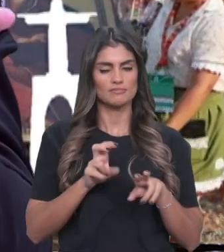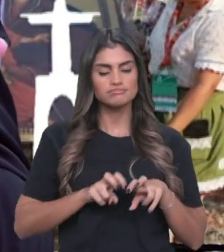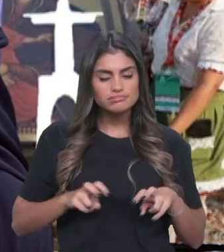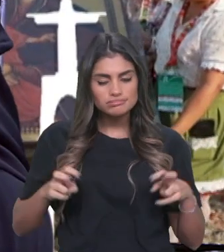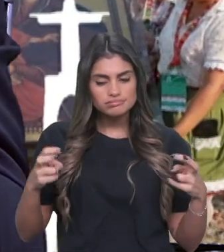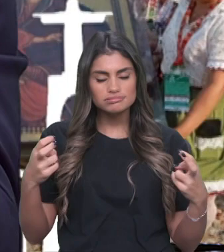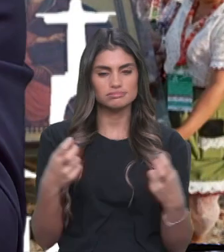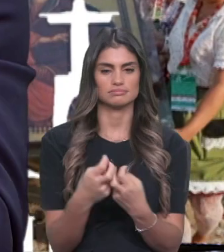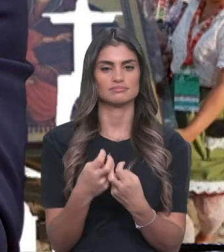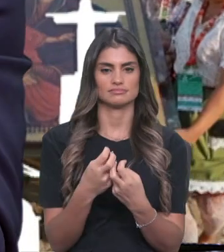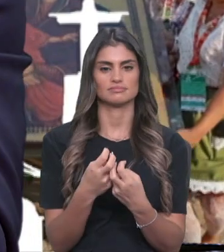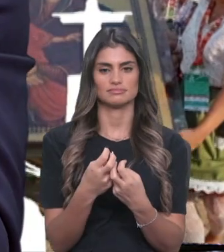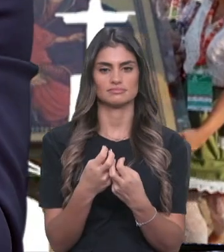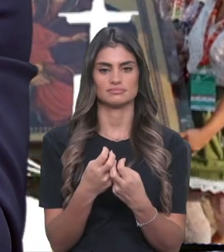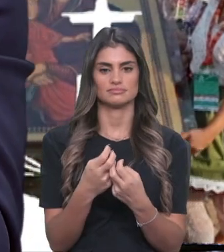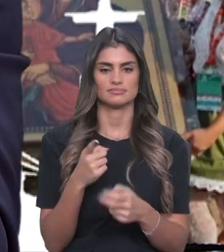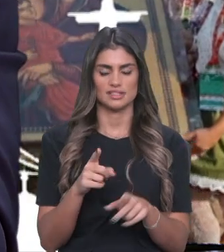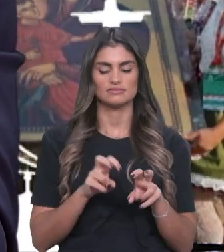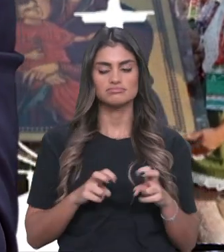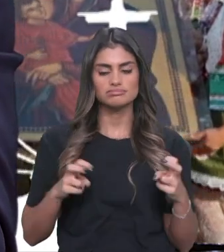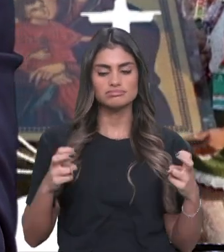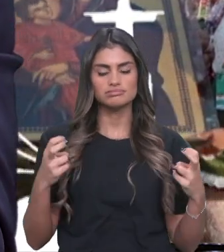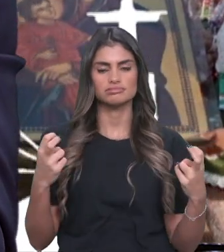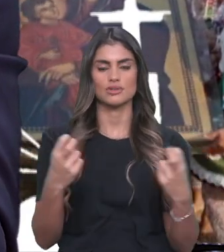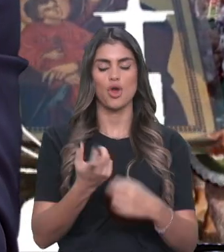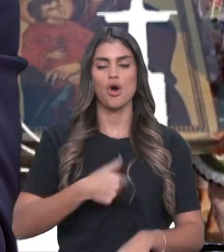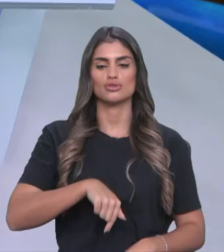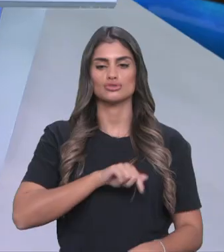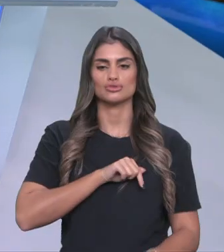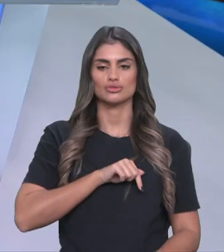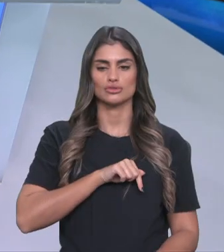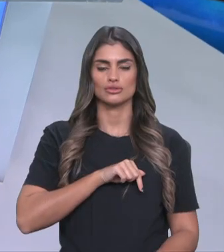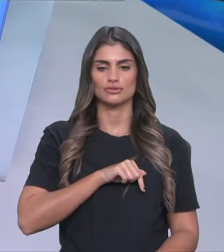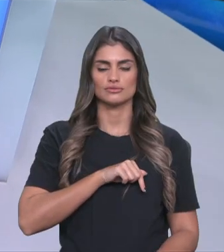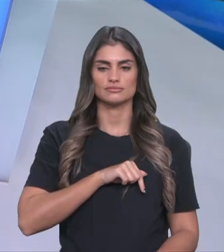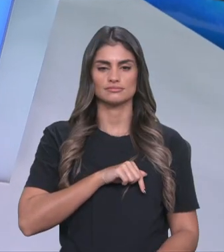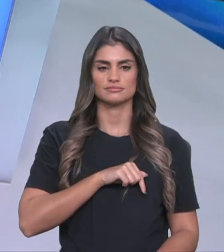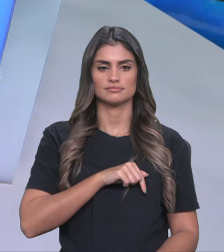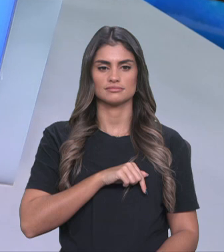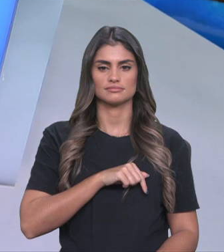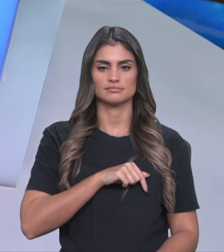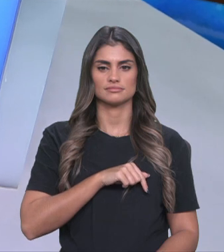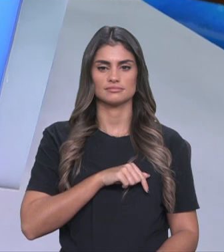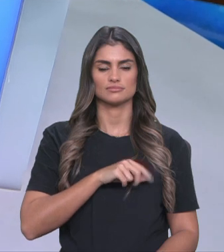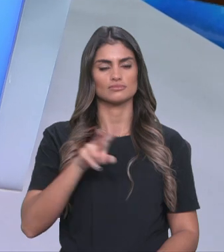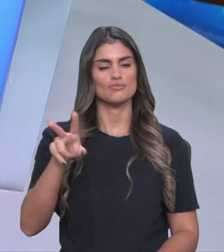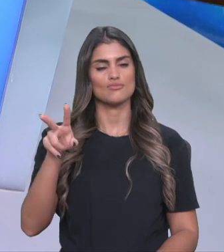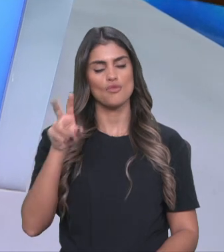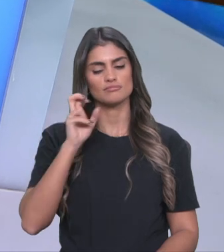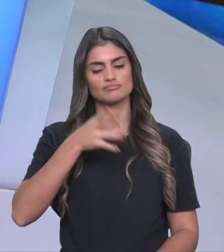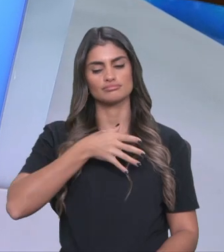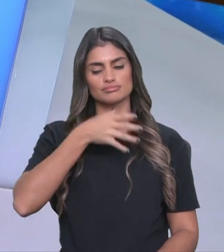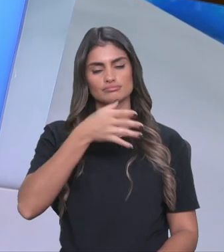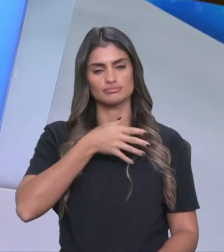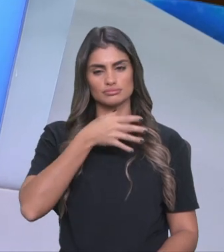dela não há outra, mas é nela que nós tornamos presente na escuta da palavra, na celebração